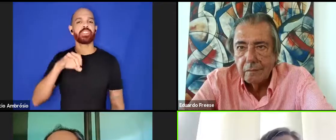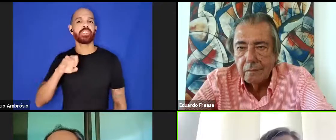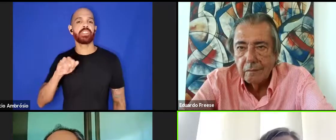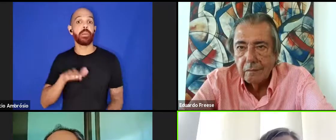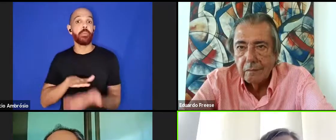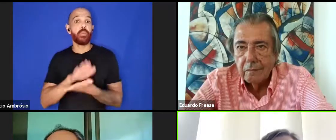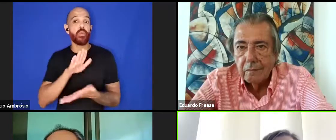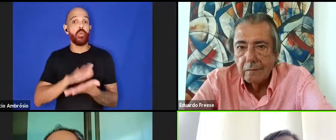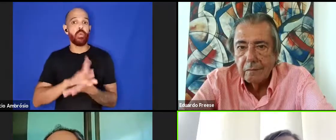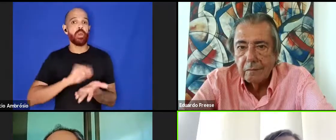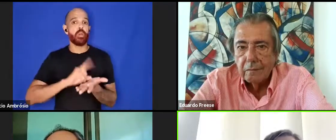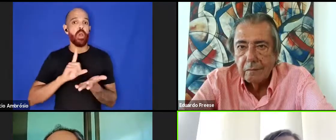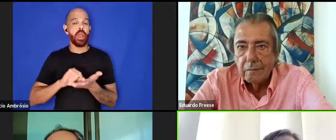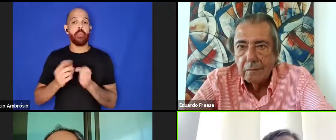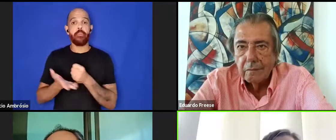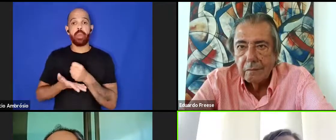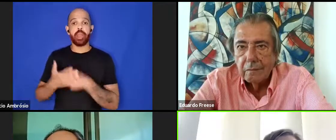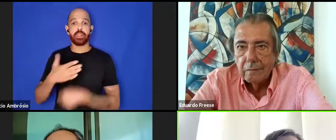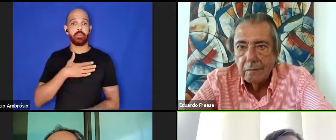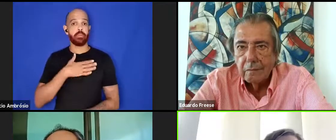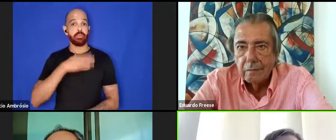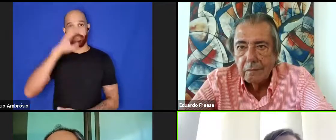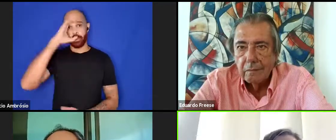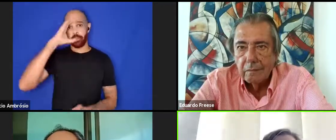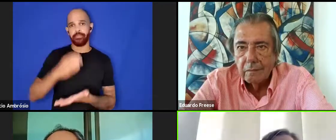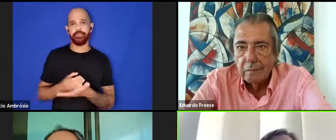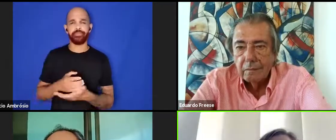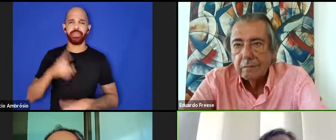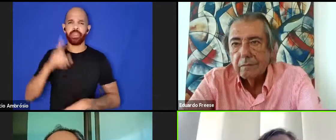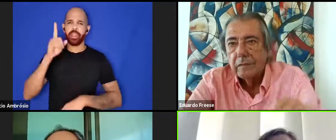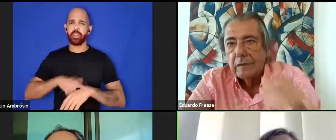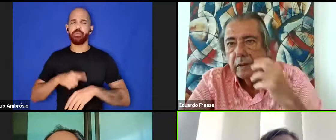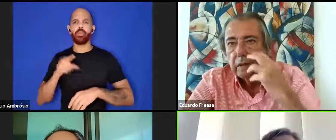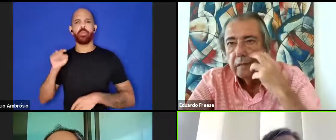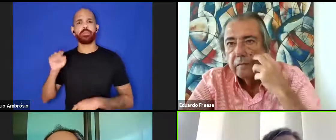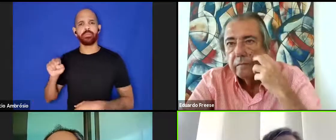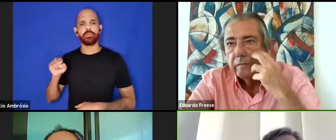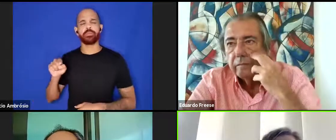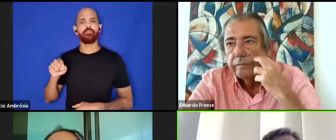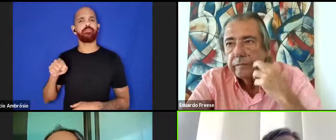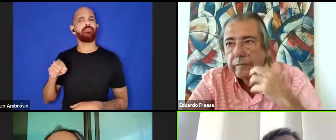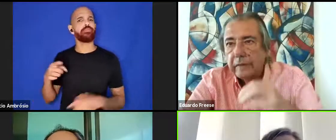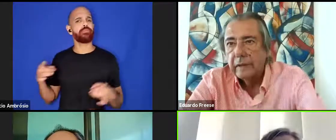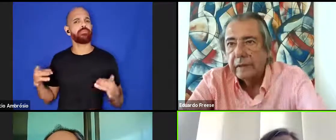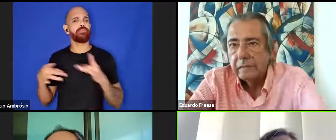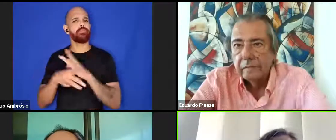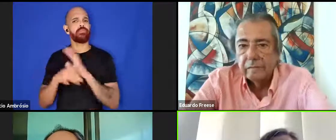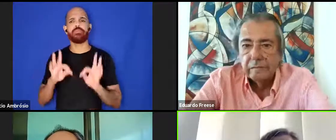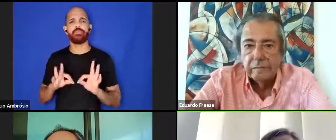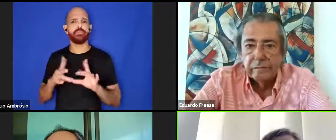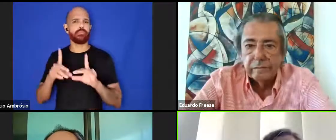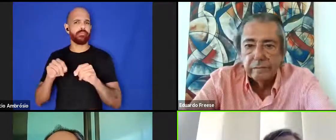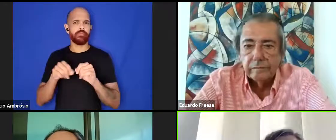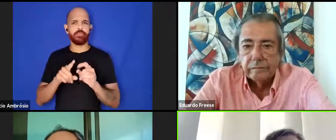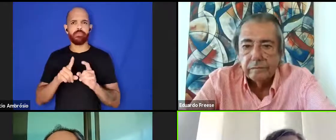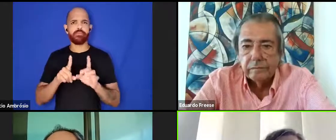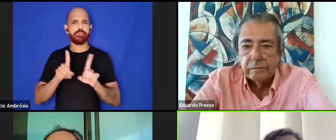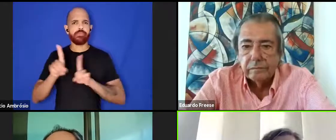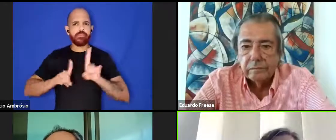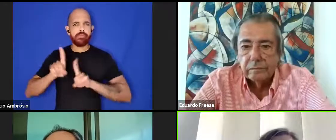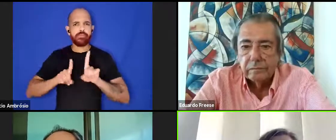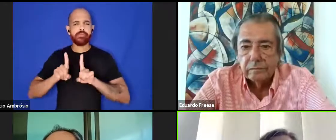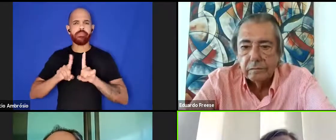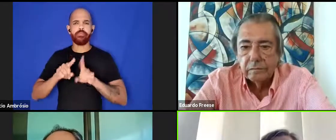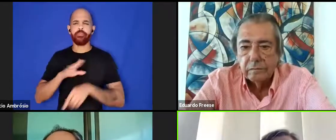foi a base da minha tese. Naquele momento, ela consolidou todas as estatísticas de morte e mortalidade